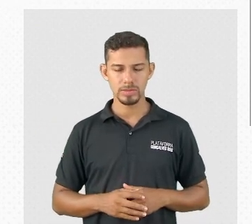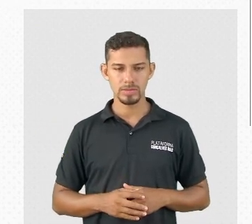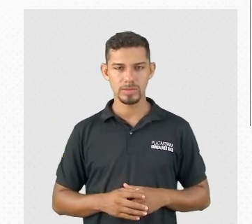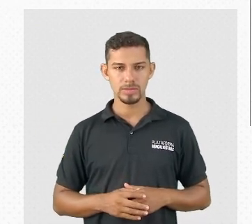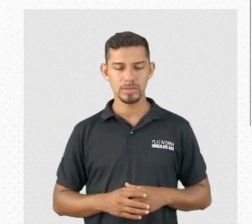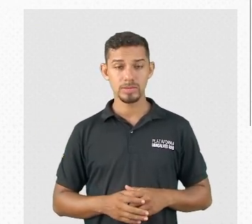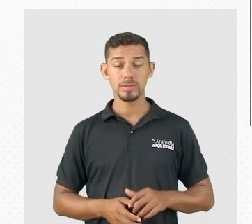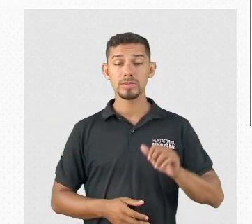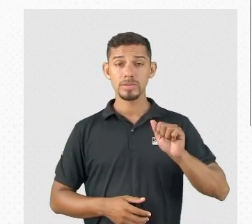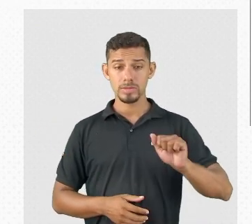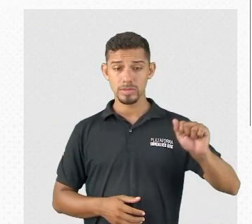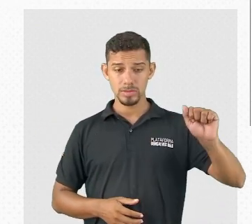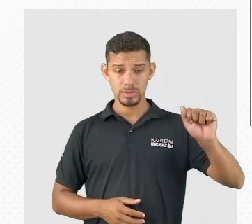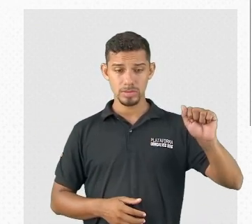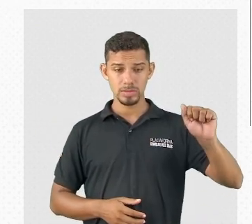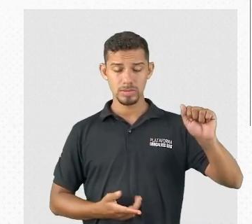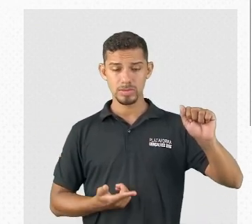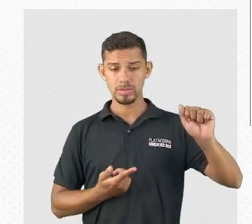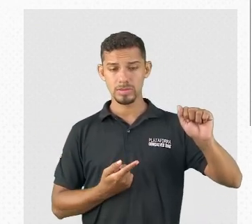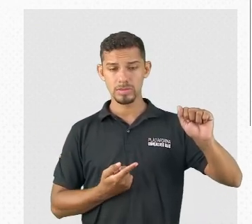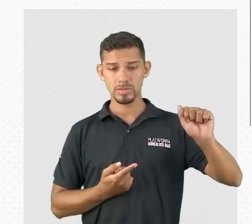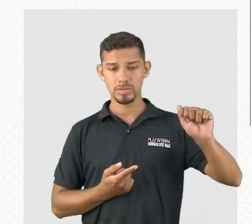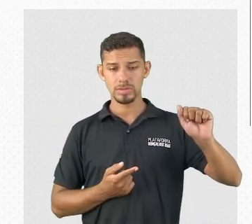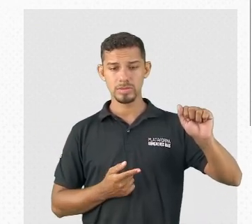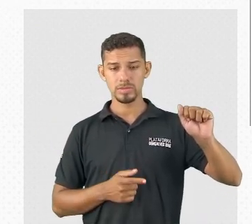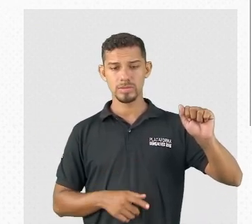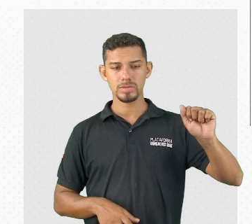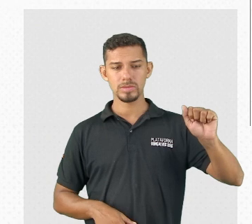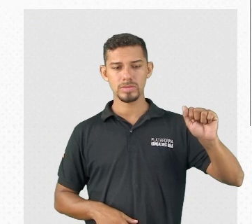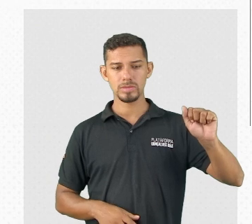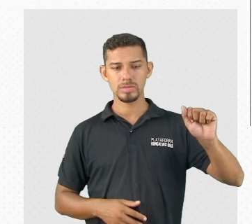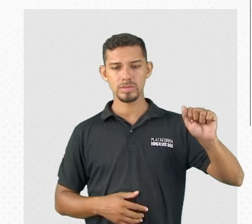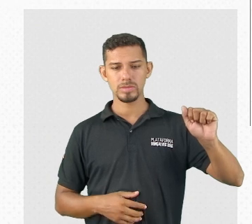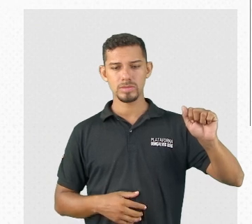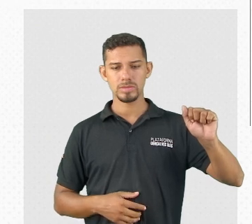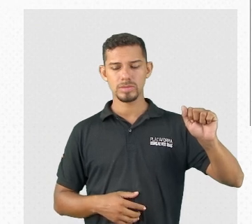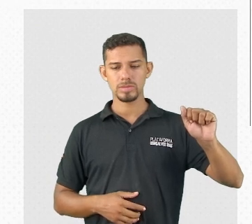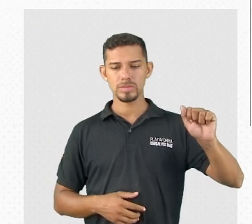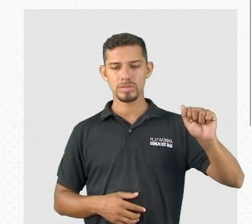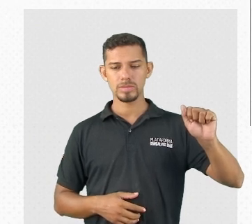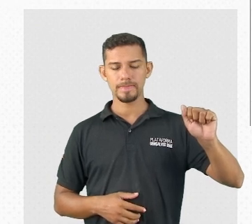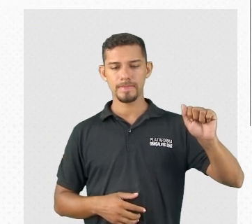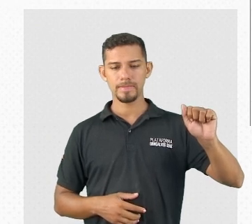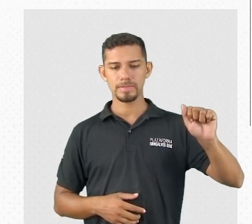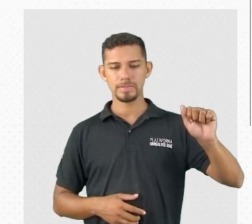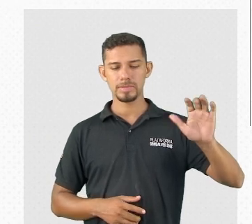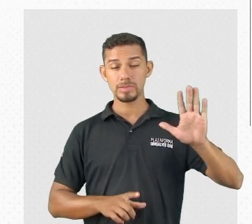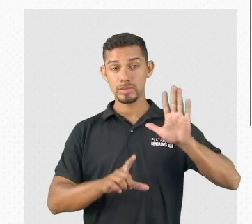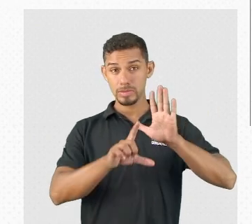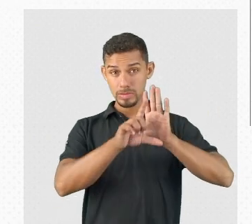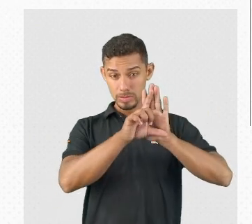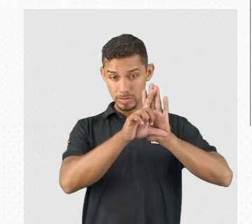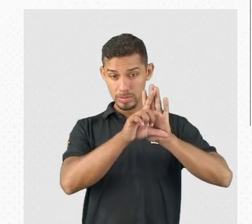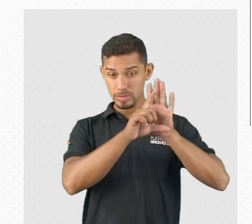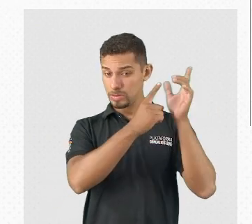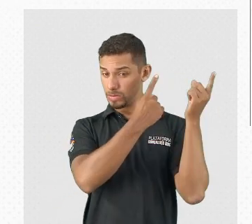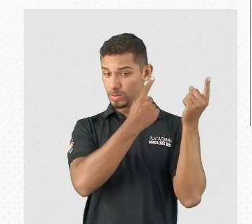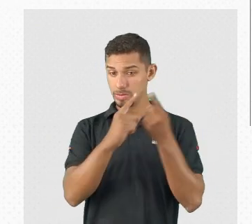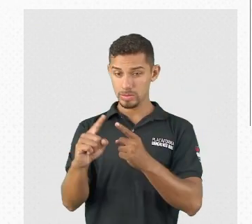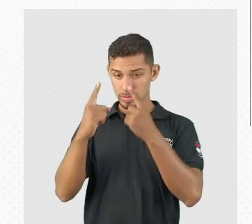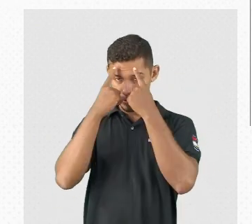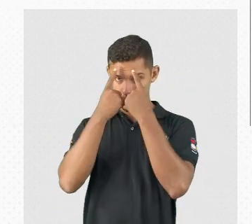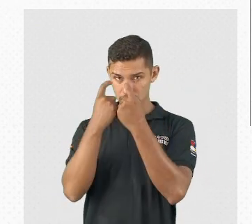lá. Letra A. O Estado tem aí implementado leis que combatem a